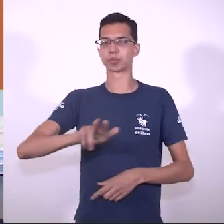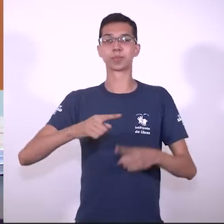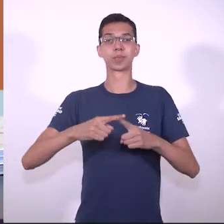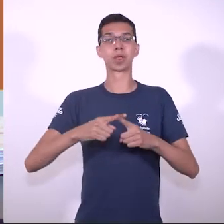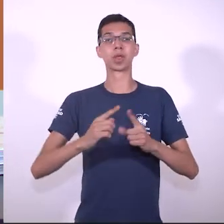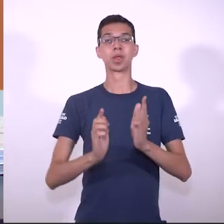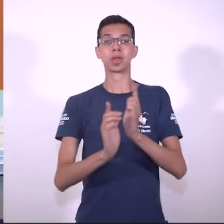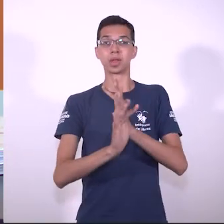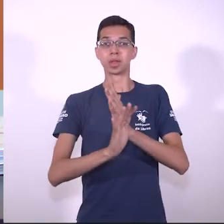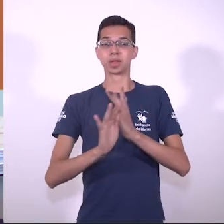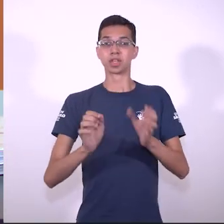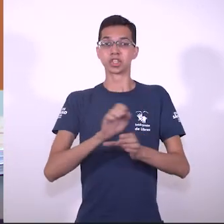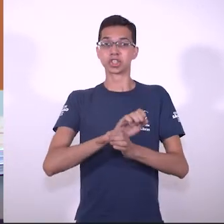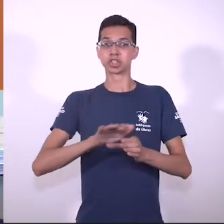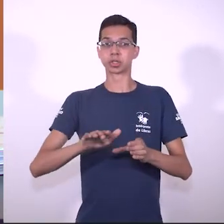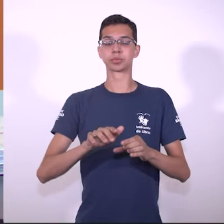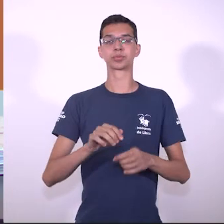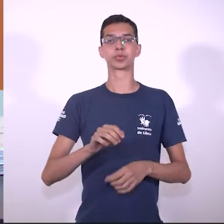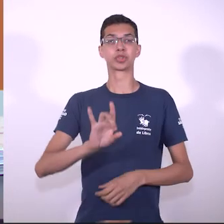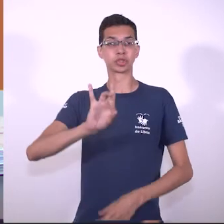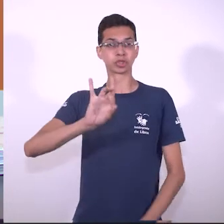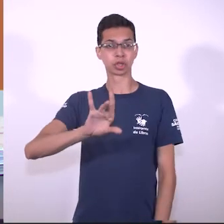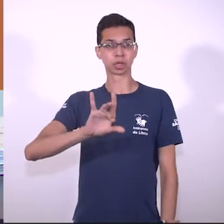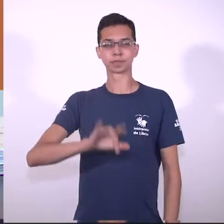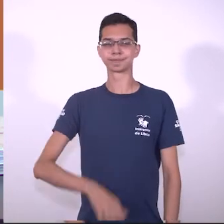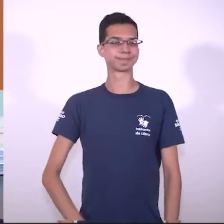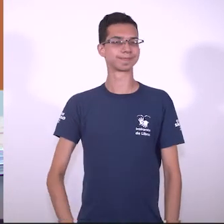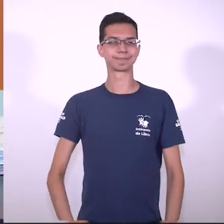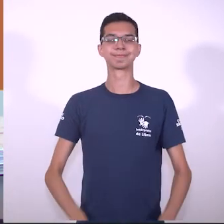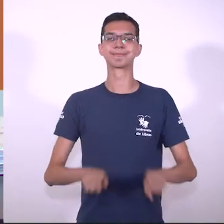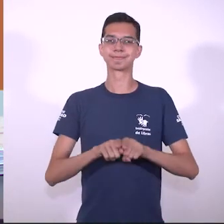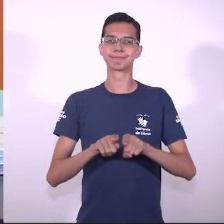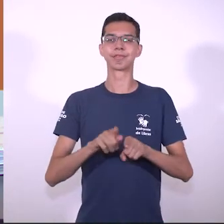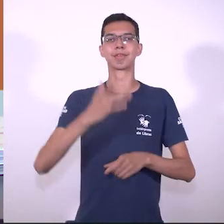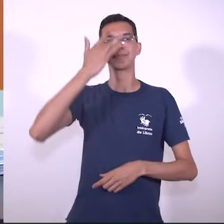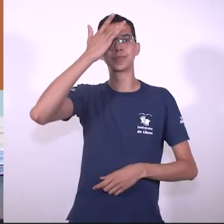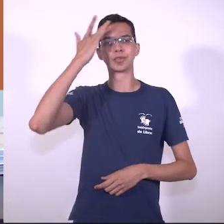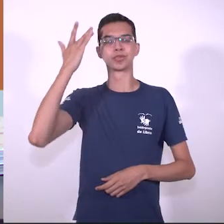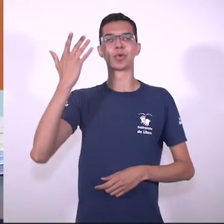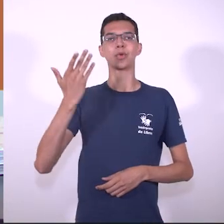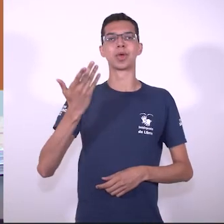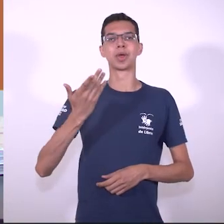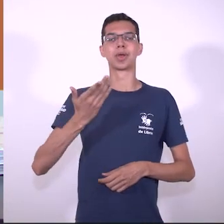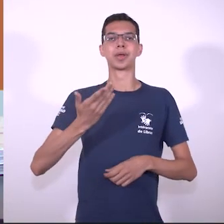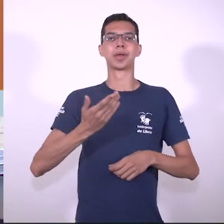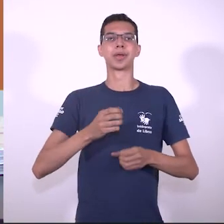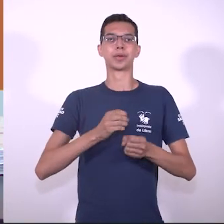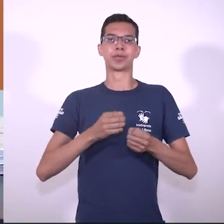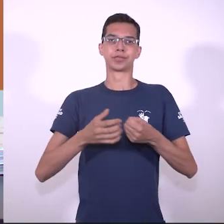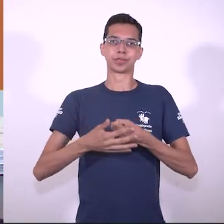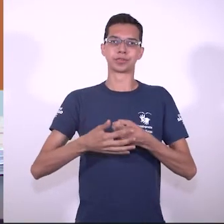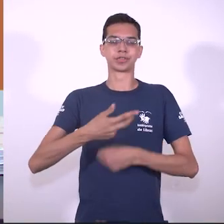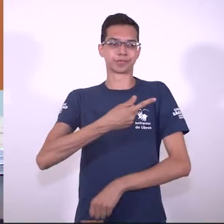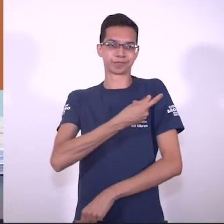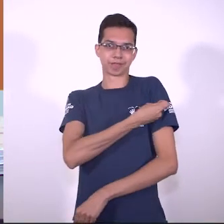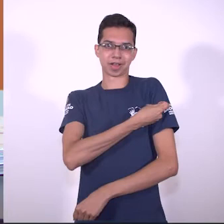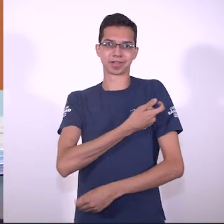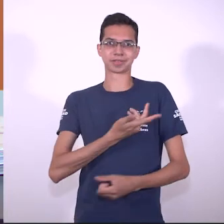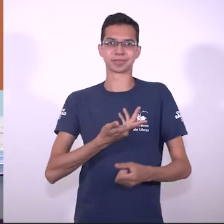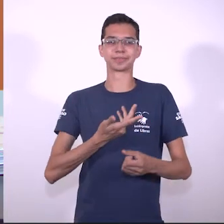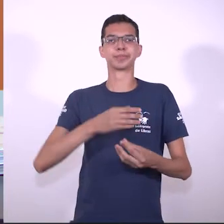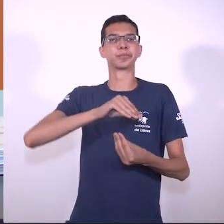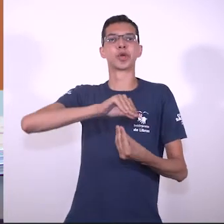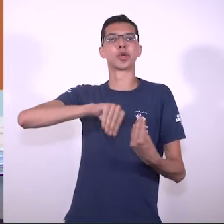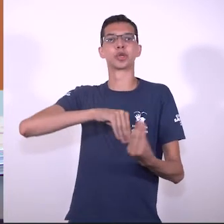não misturarmos aí a população e os nossos pacientes. Então, a gente deve divulgar brevemente